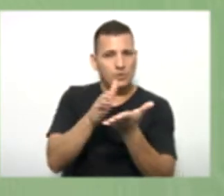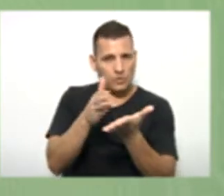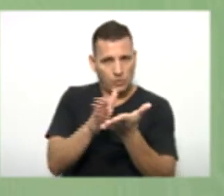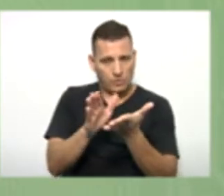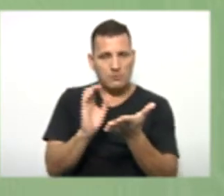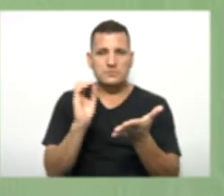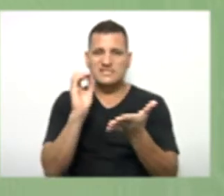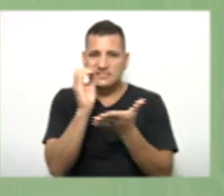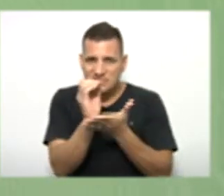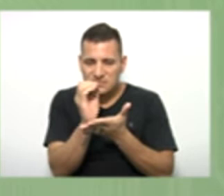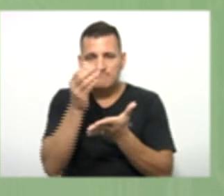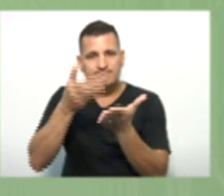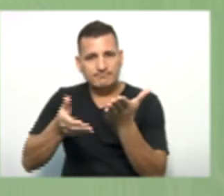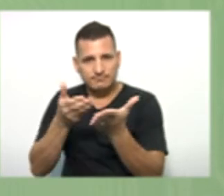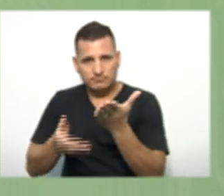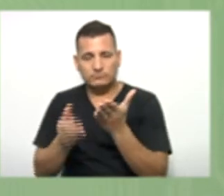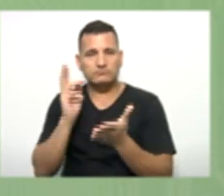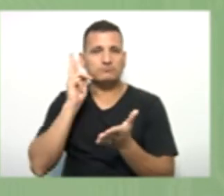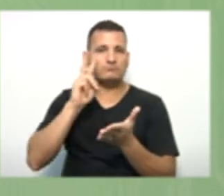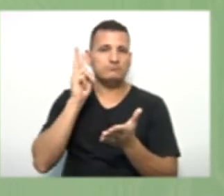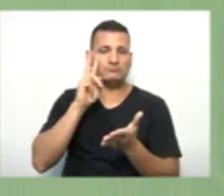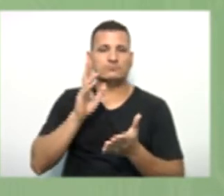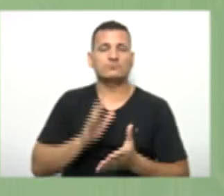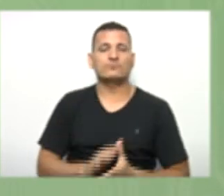né? Lembrando que nós estudamos